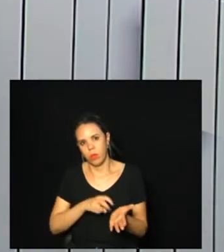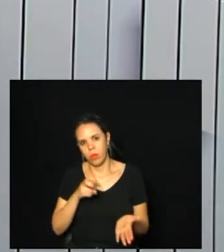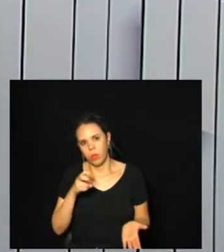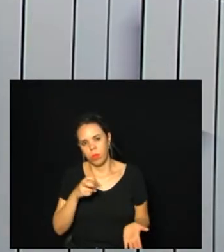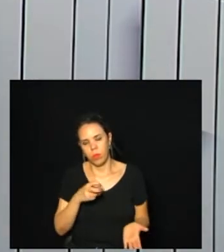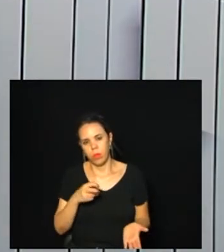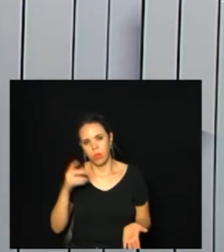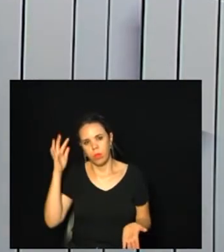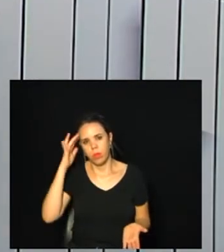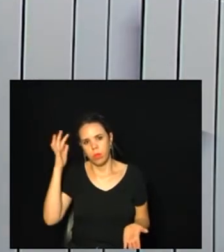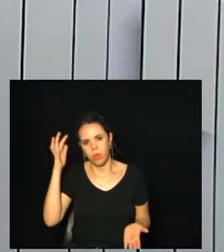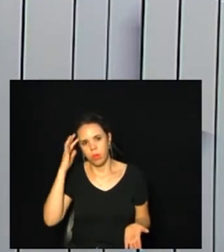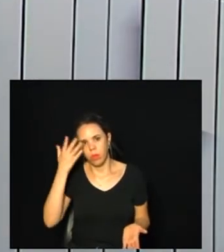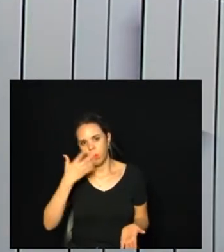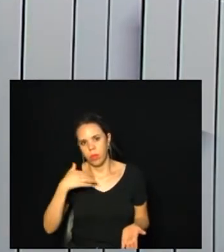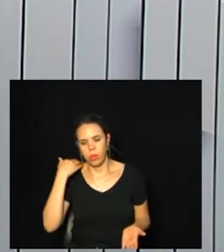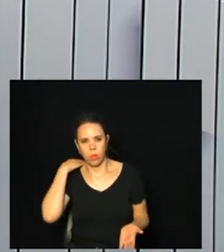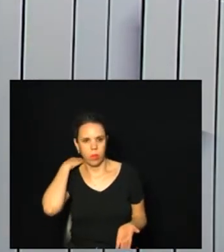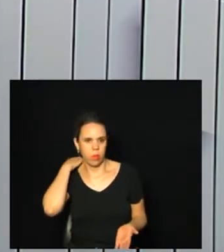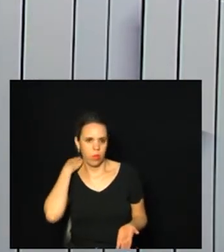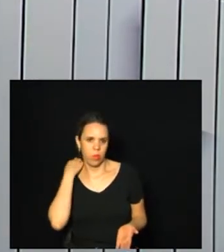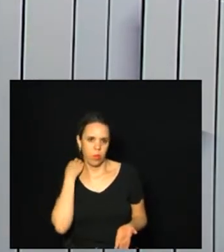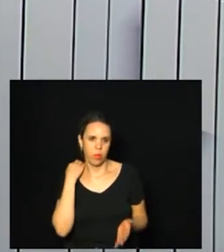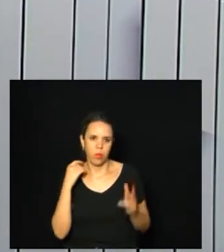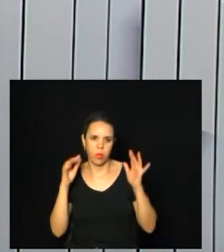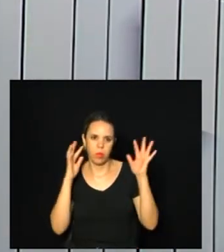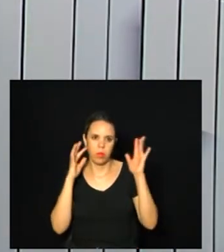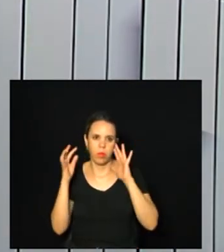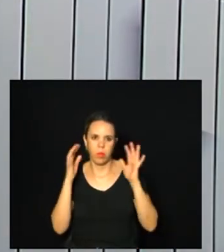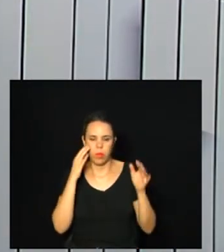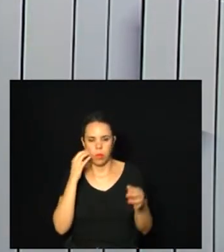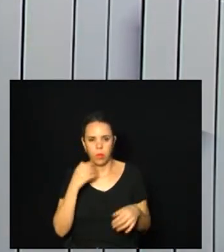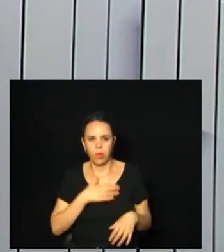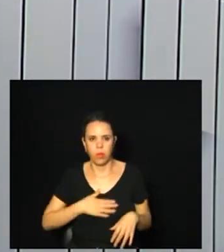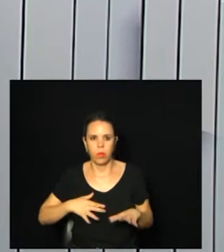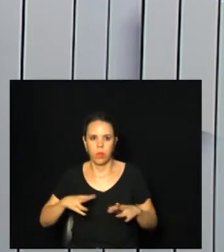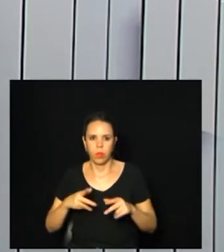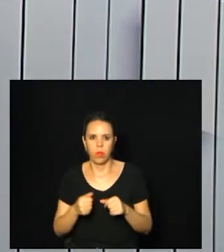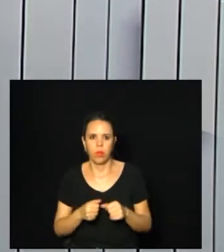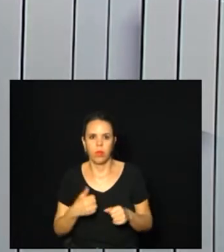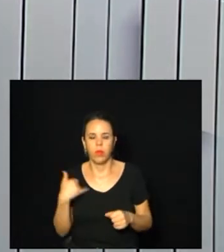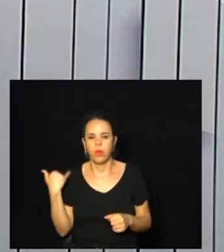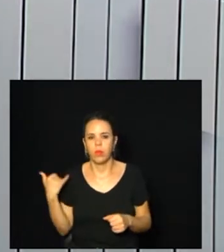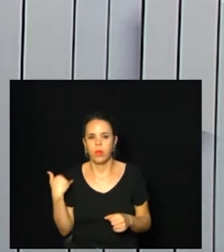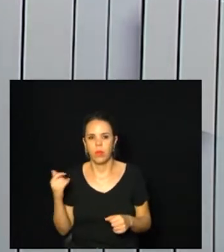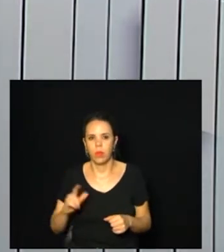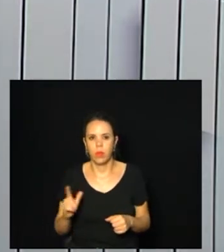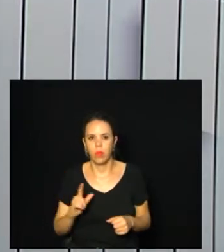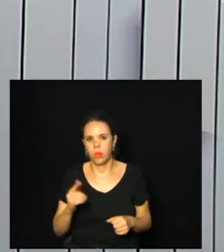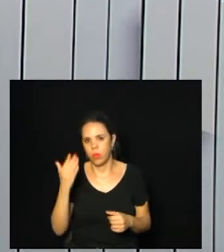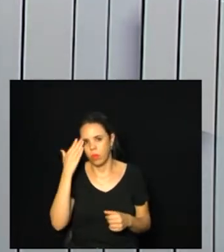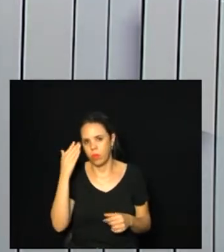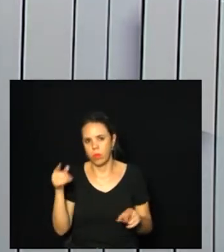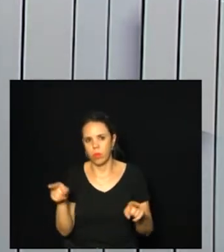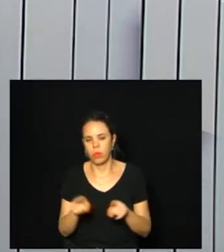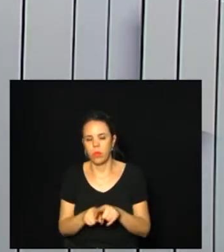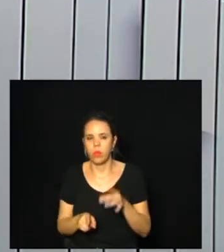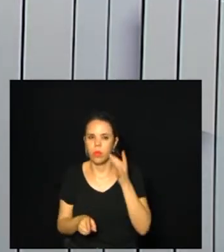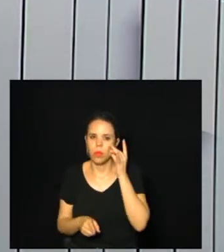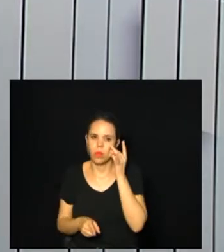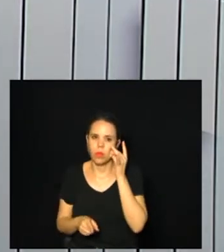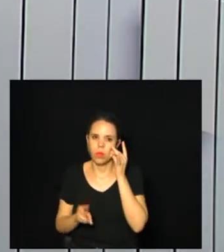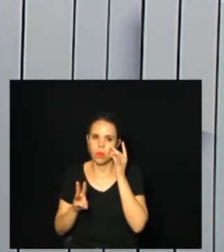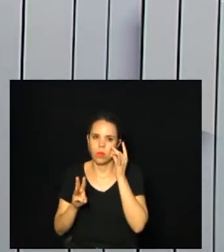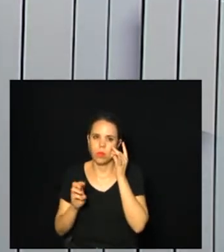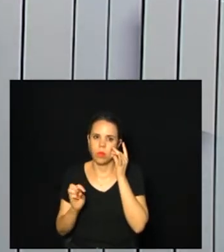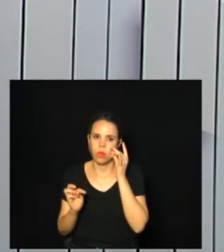na imaginação das crianças, neste mundo de fantasia. Faz bem para todas as idades e claro que agradeço também a presença do